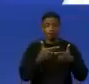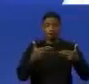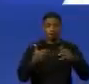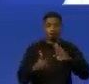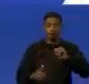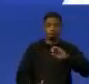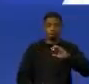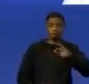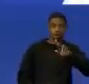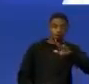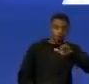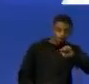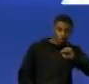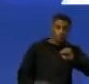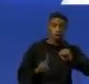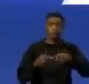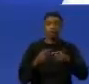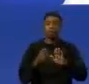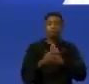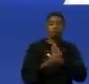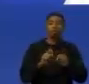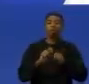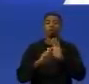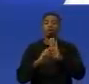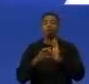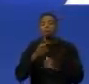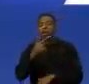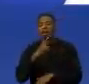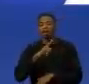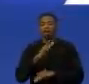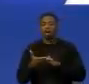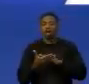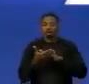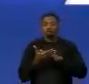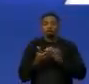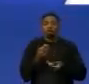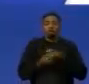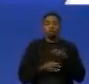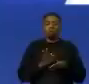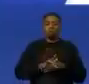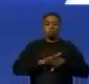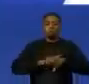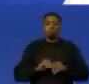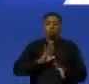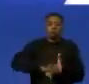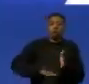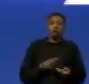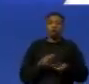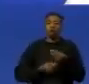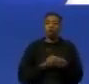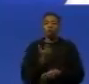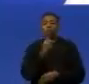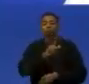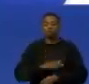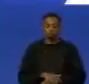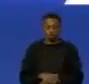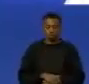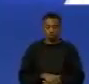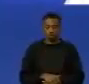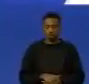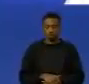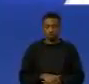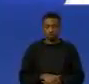bactérias. E ele vai perguntar o que o antibiótico ele faz na bactéria. Então, como ele trata aí